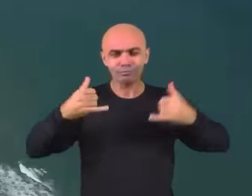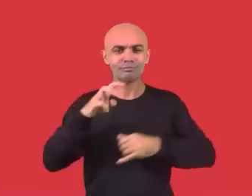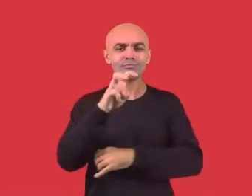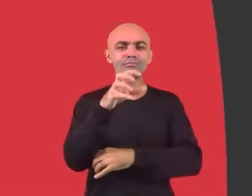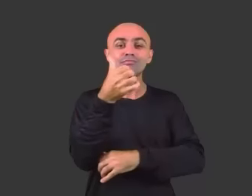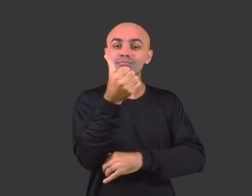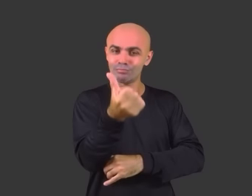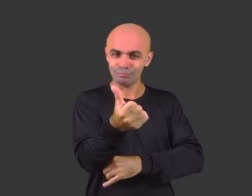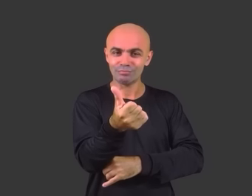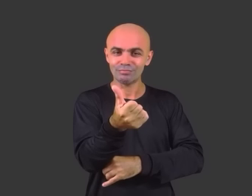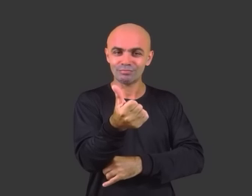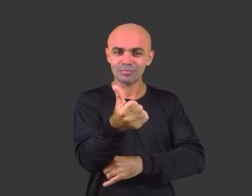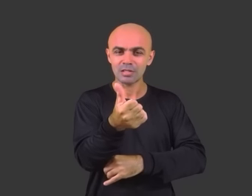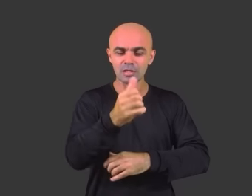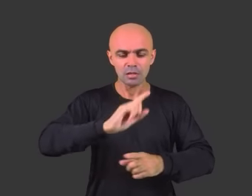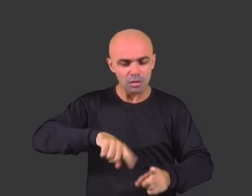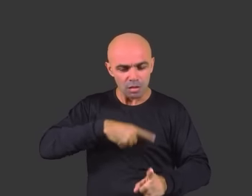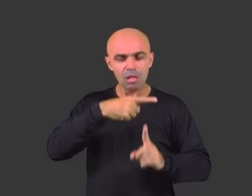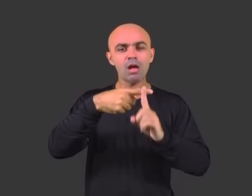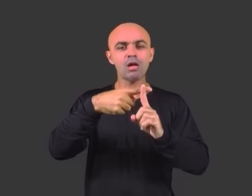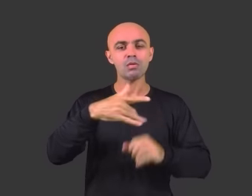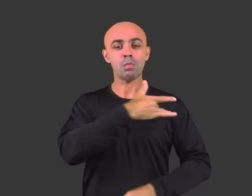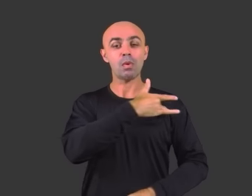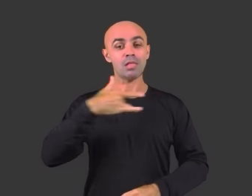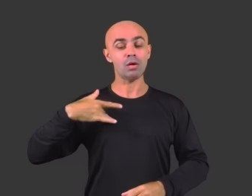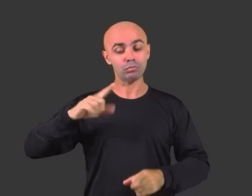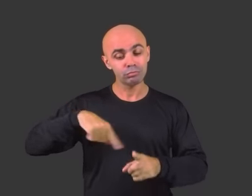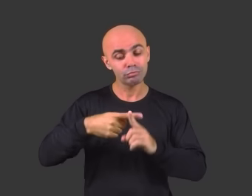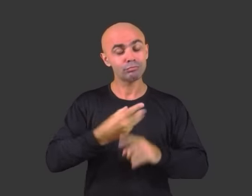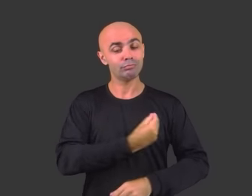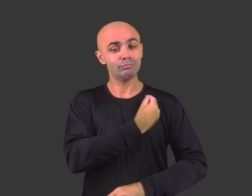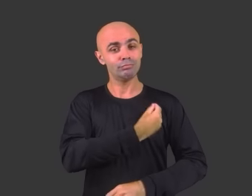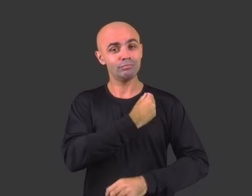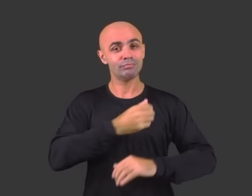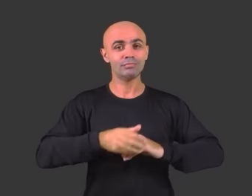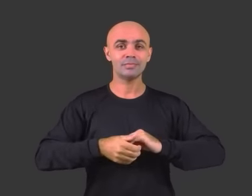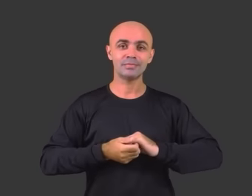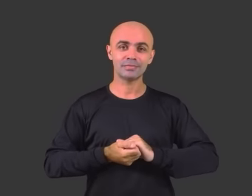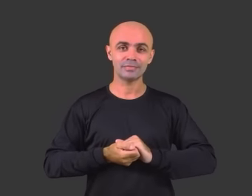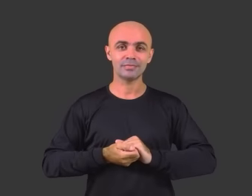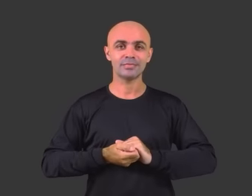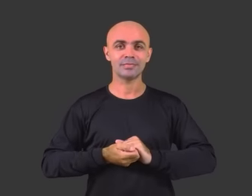Praia Grande, 56 anos, mais saúde, mais vida.